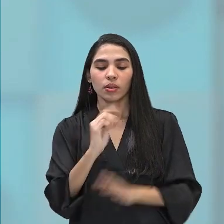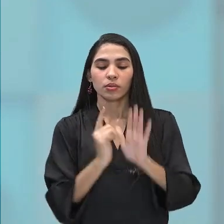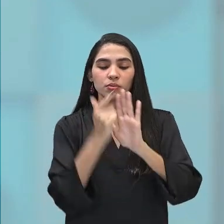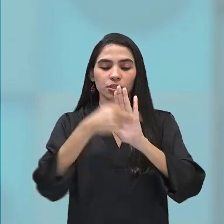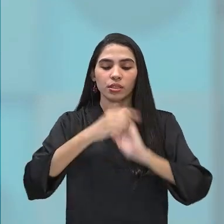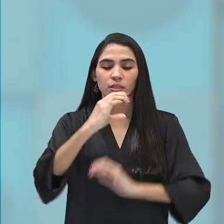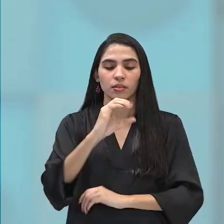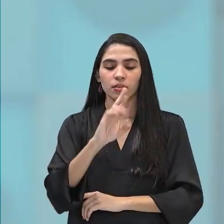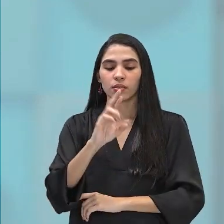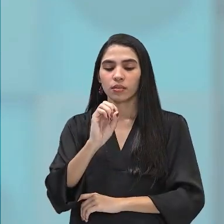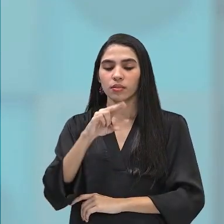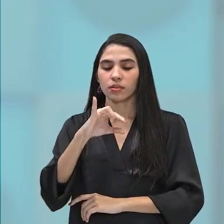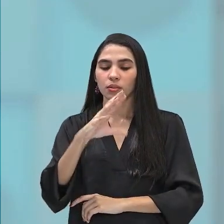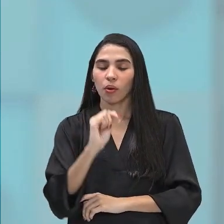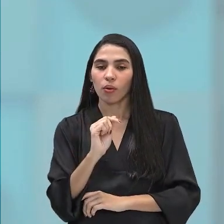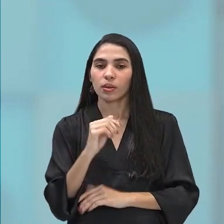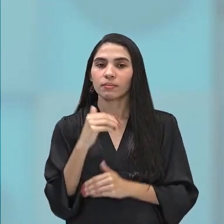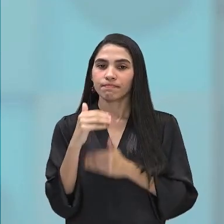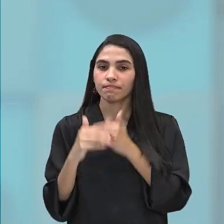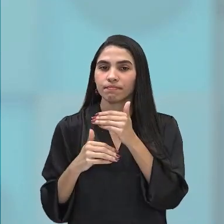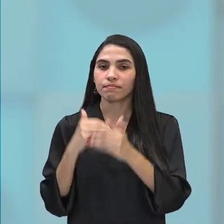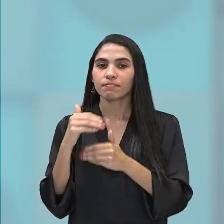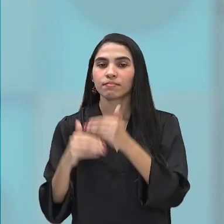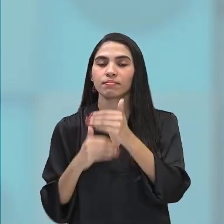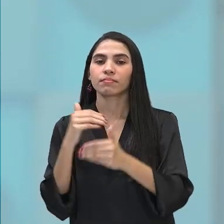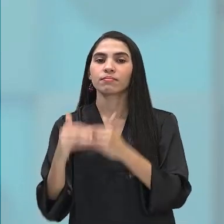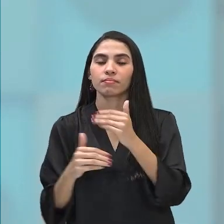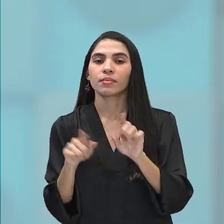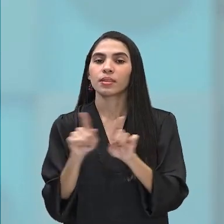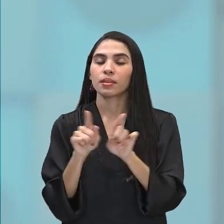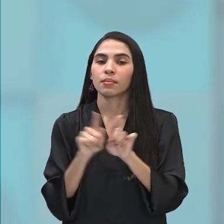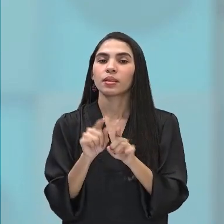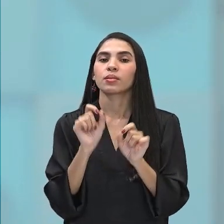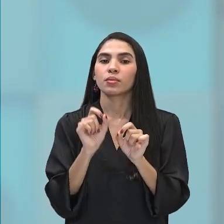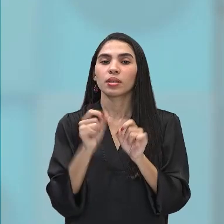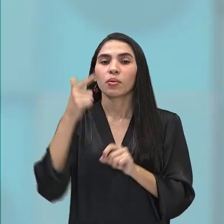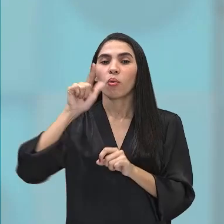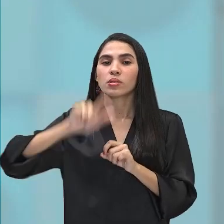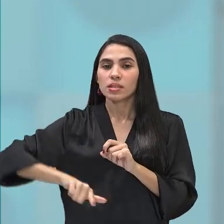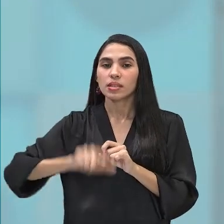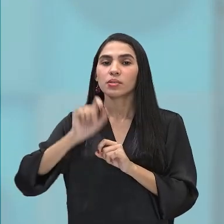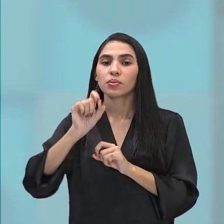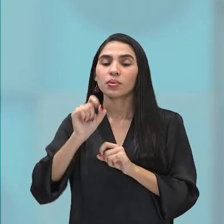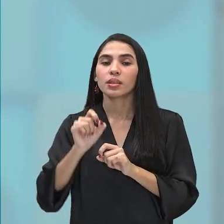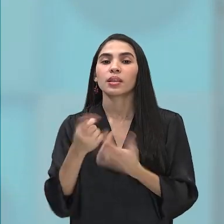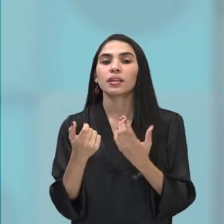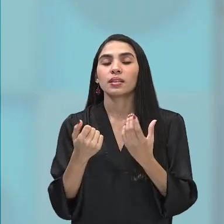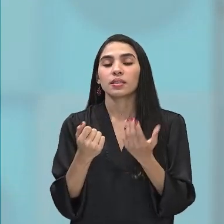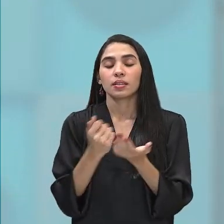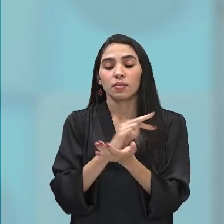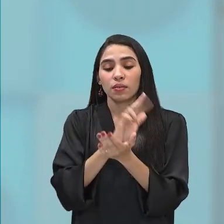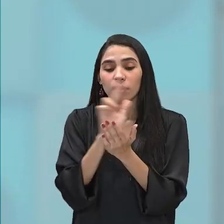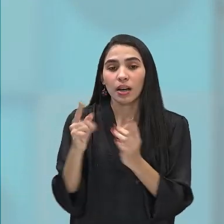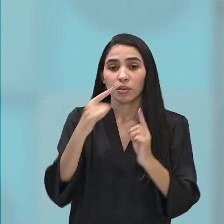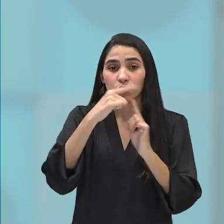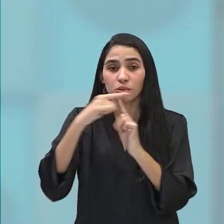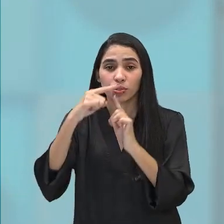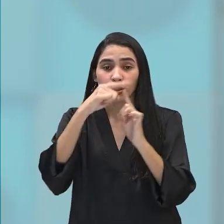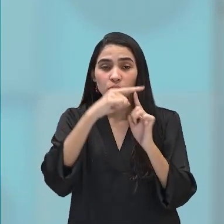crônica, foi evoluindo com o tempo e foi também ganhando novas formas de